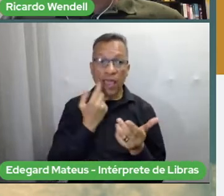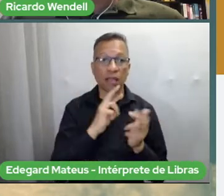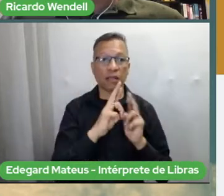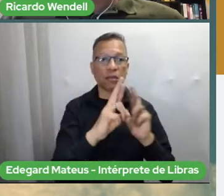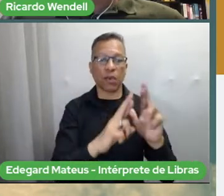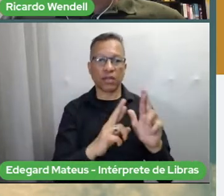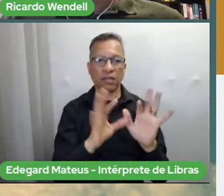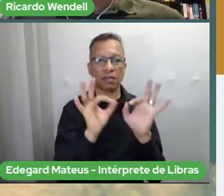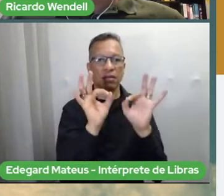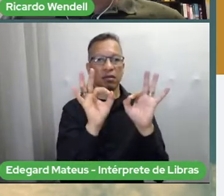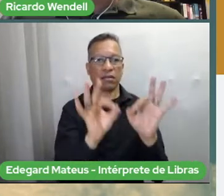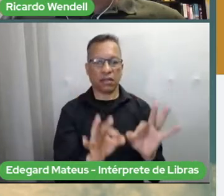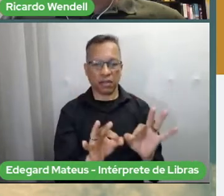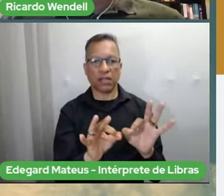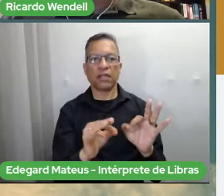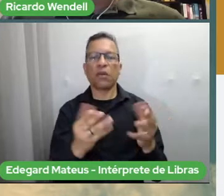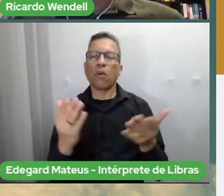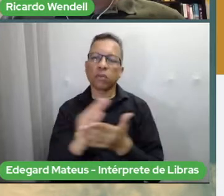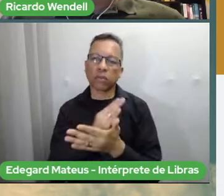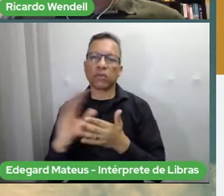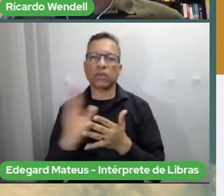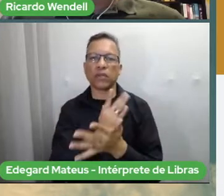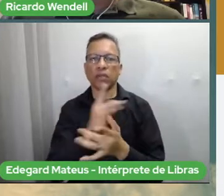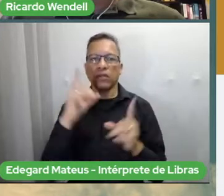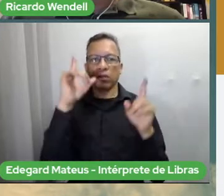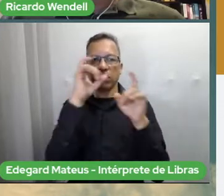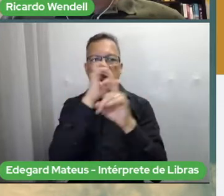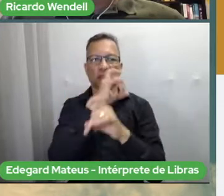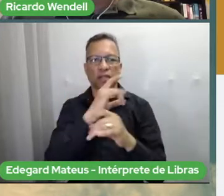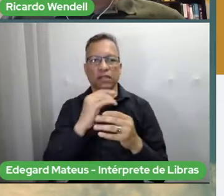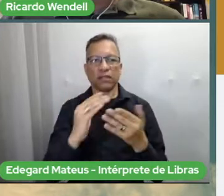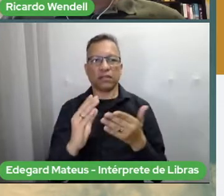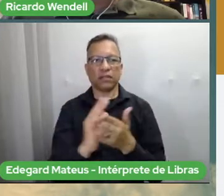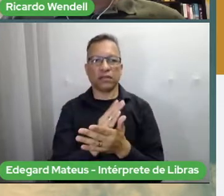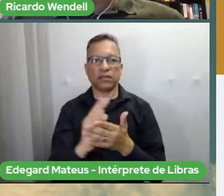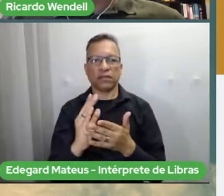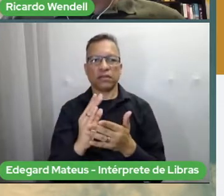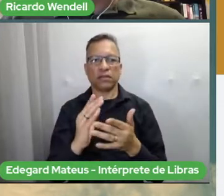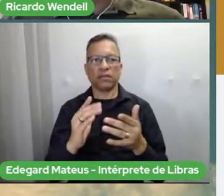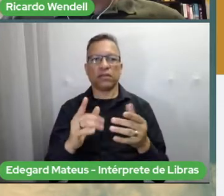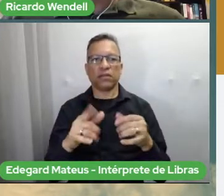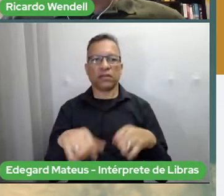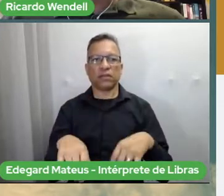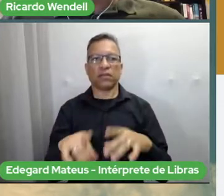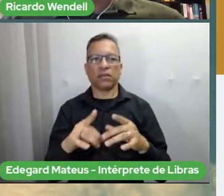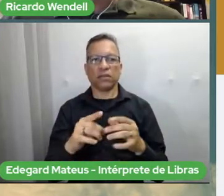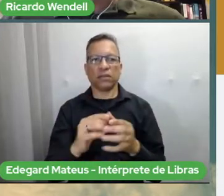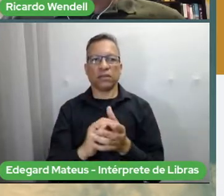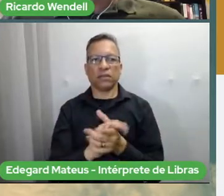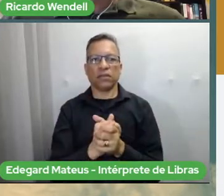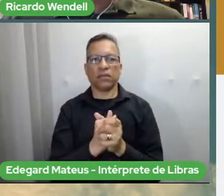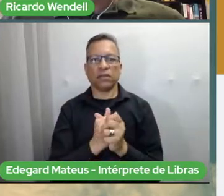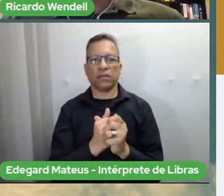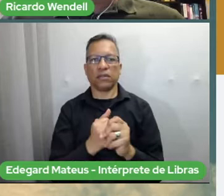os desafios comuns que a gente enxerga em companhias, em organizações, em indústrias,